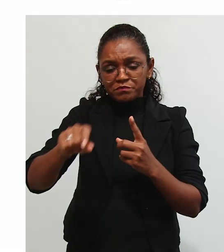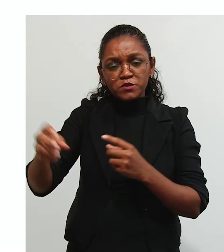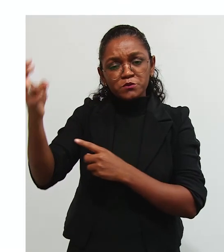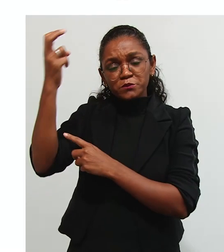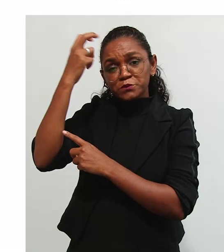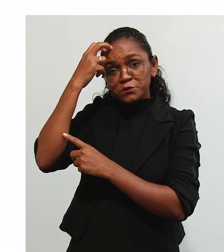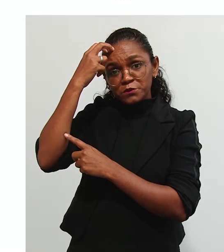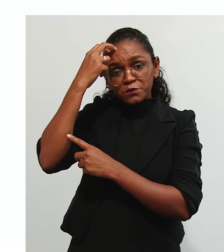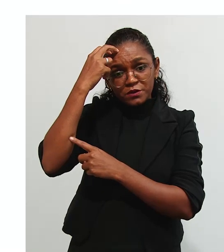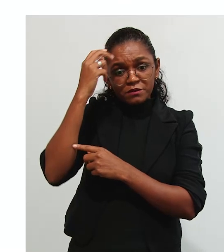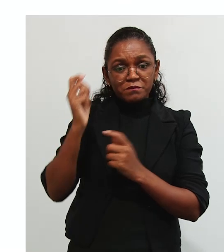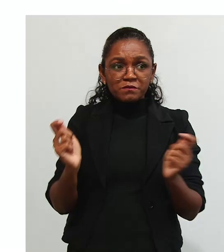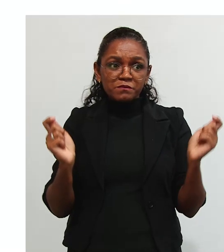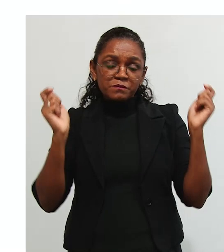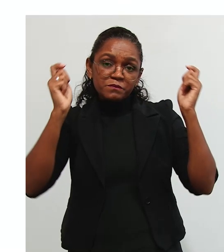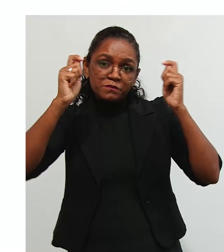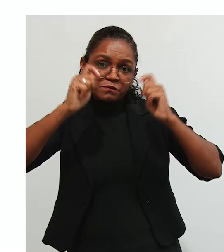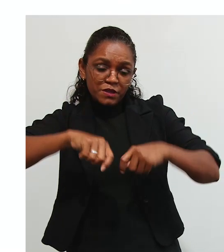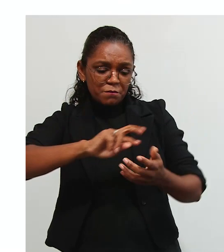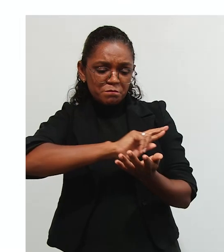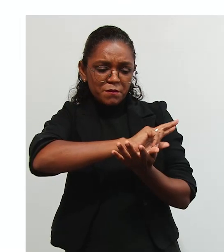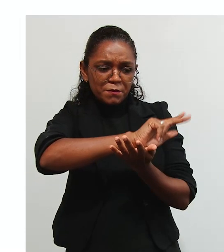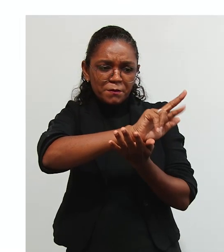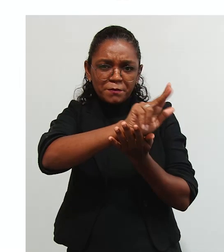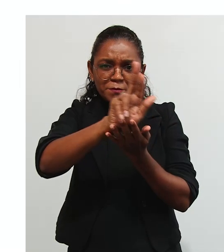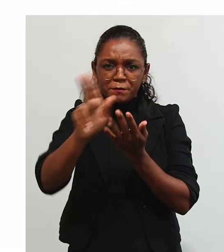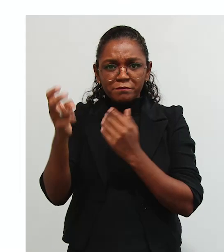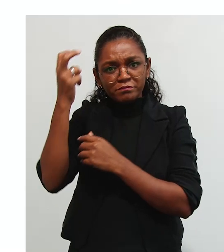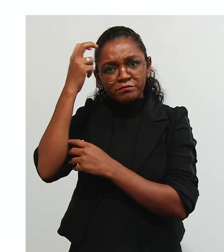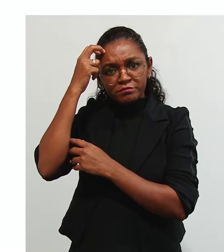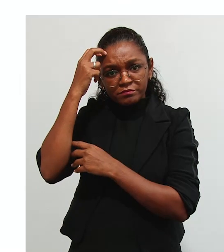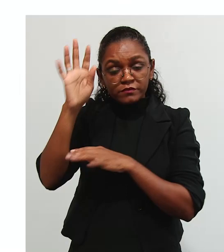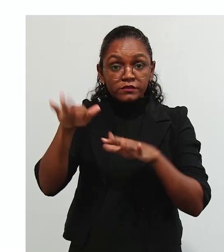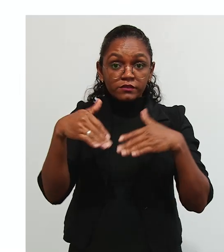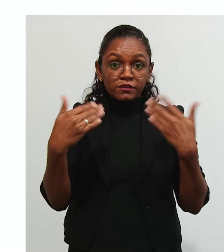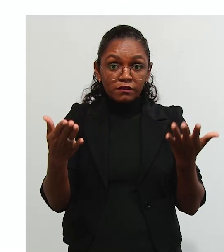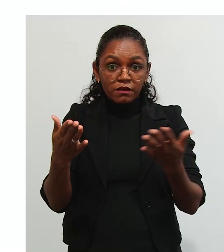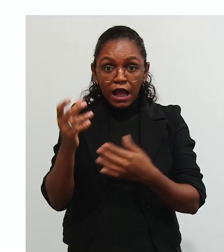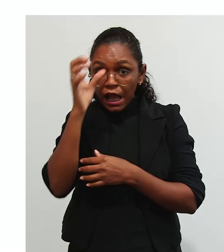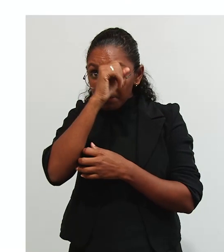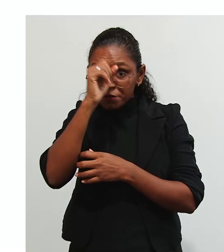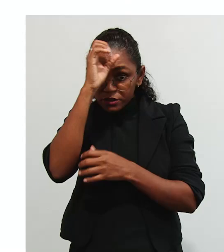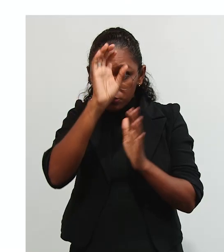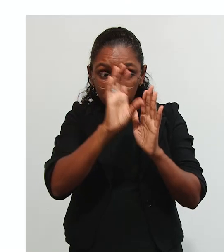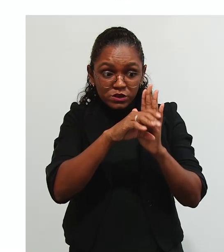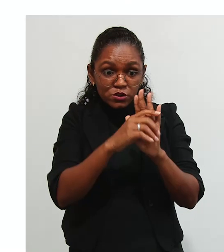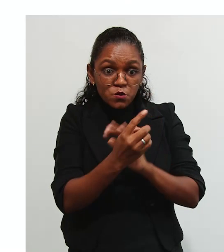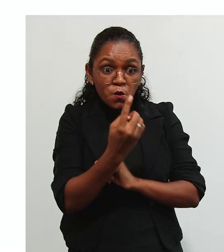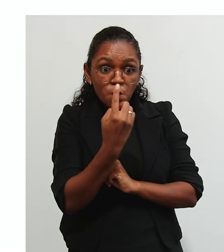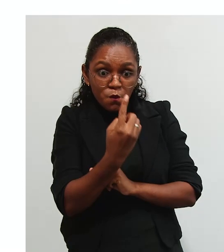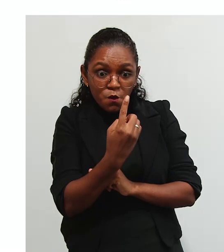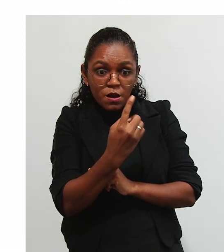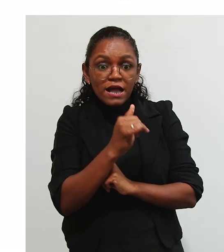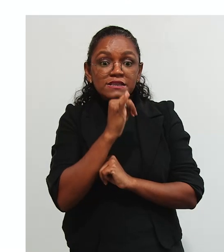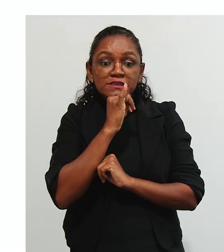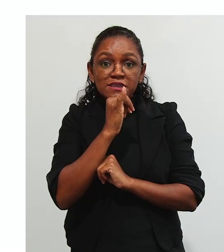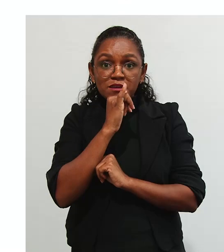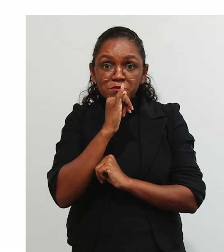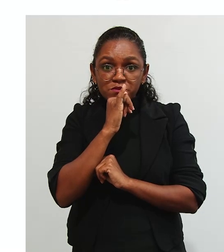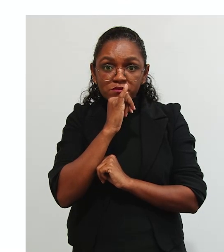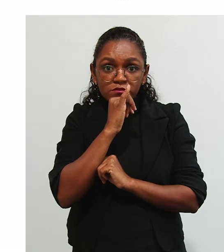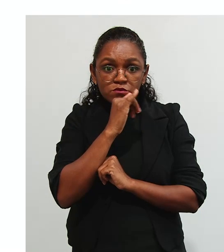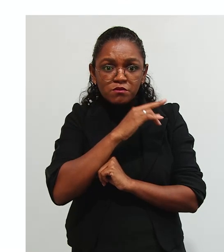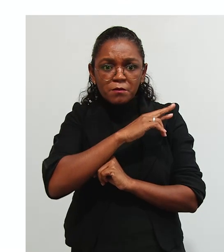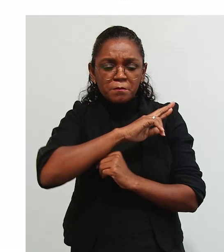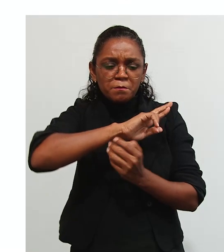a cultura, as possibilidades de diversidade cultural. Então, quando você aprende qualquer conceito, e aqui eu trouxe o exemplo